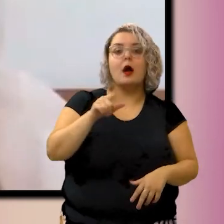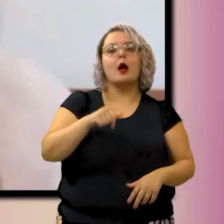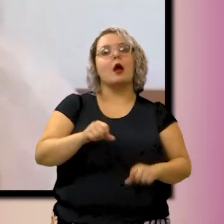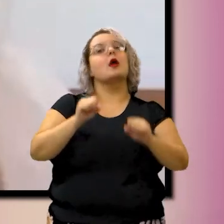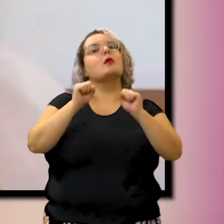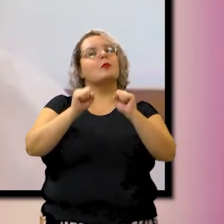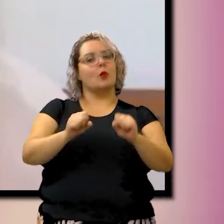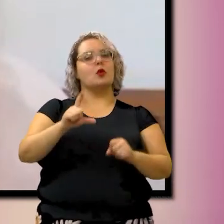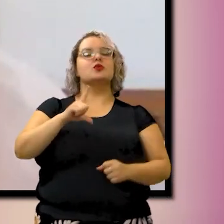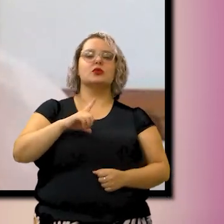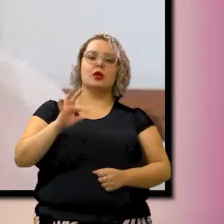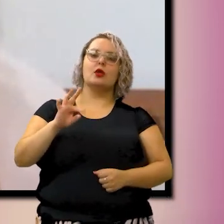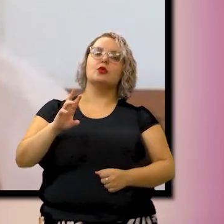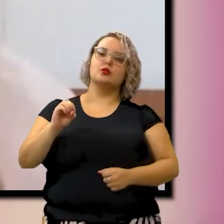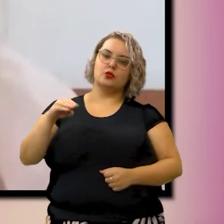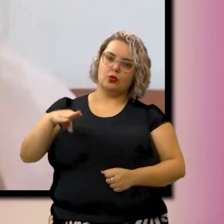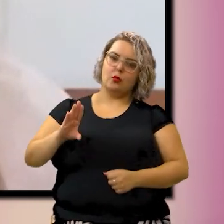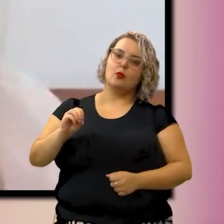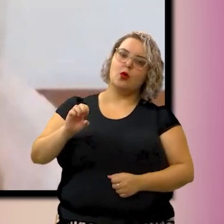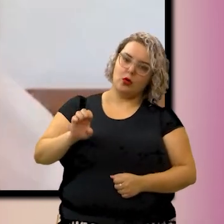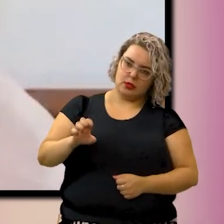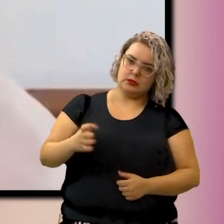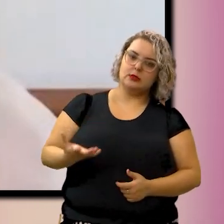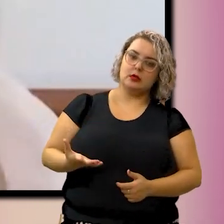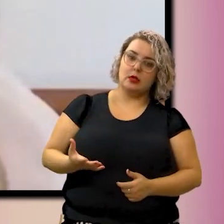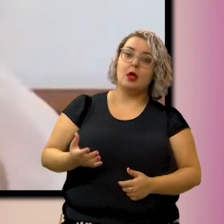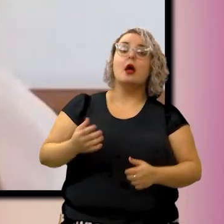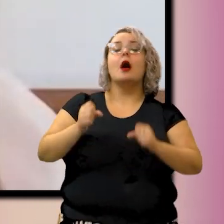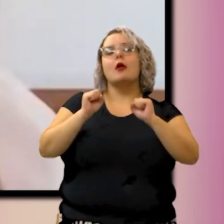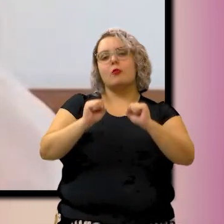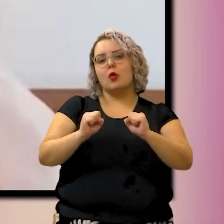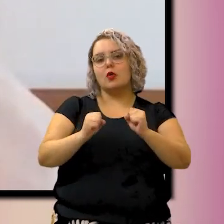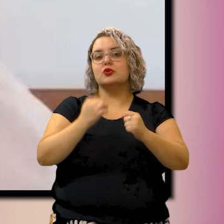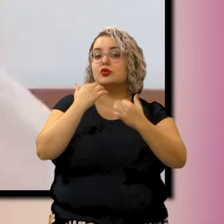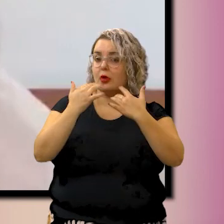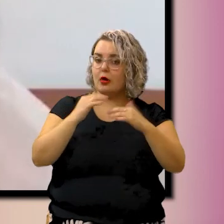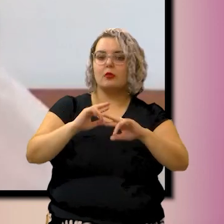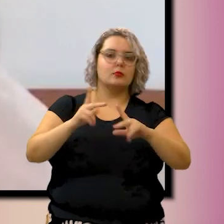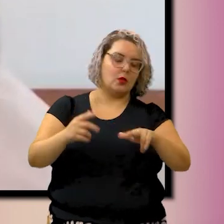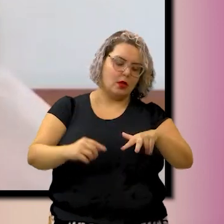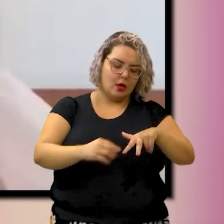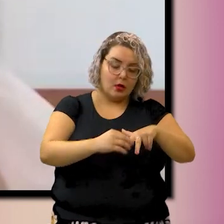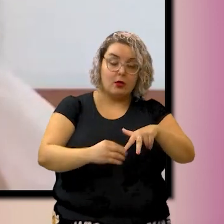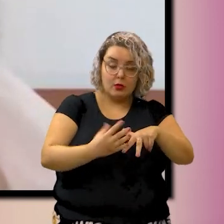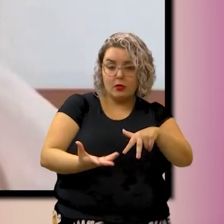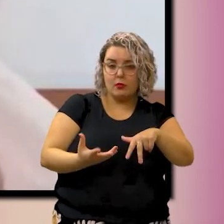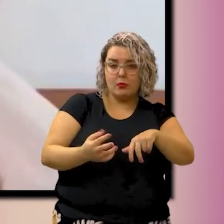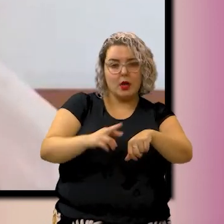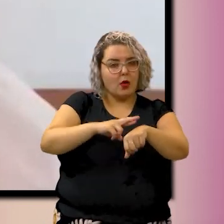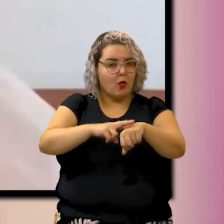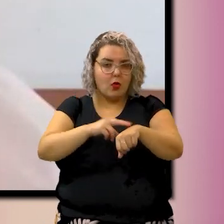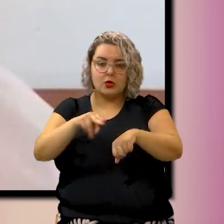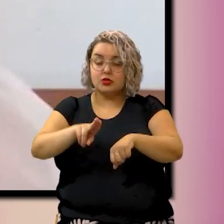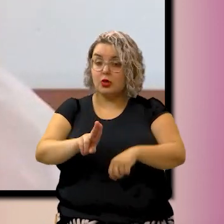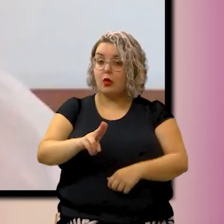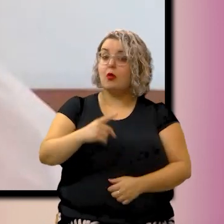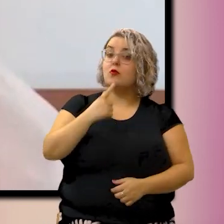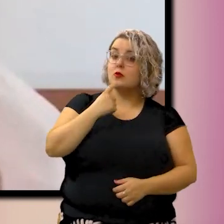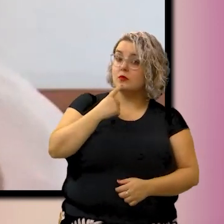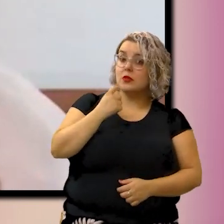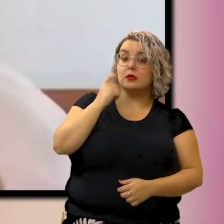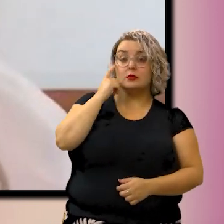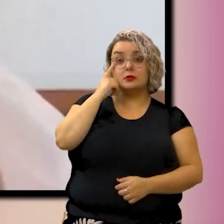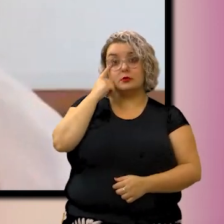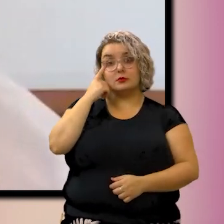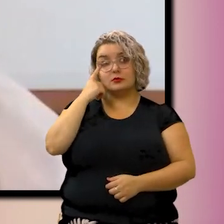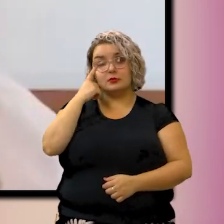inchada é uma perna que pode ter trombose. E aí a perna também pode mudar de coloração, ela pode ficar mais avermelhada, mais arroxeada.